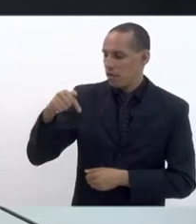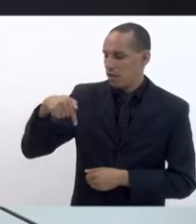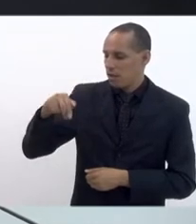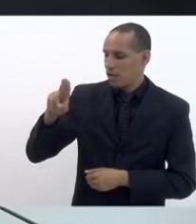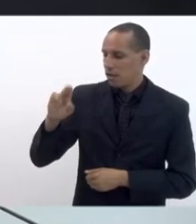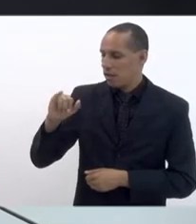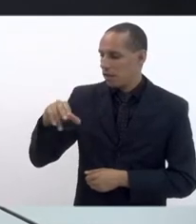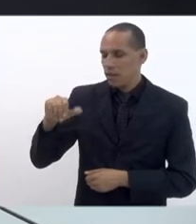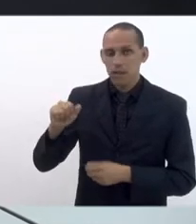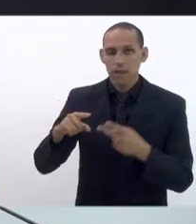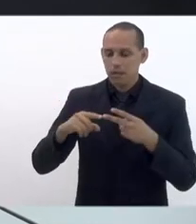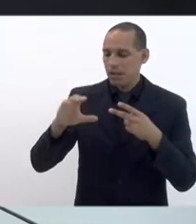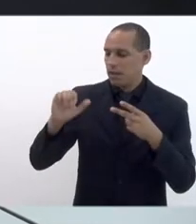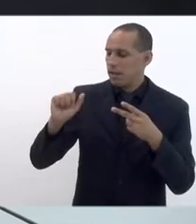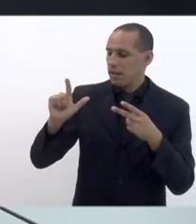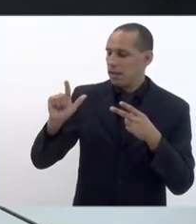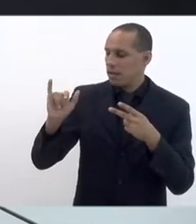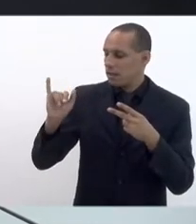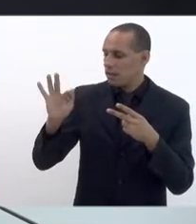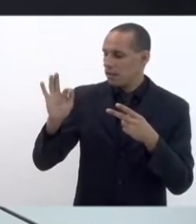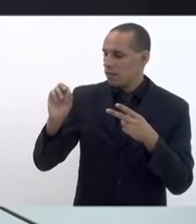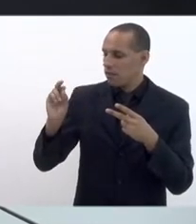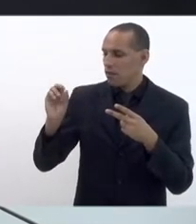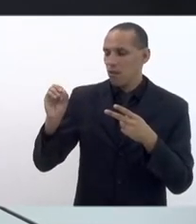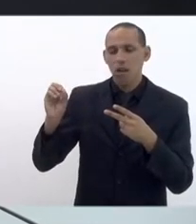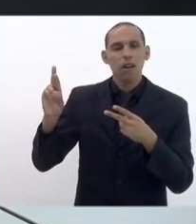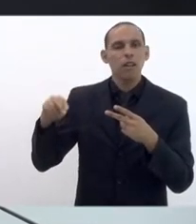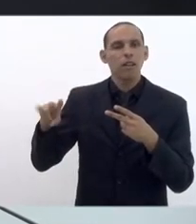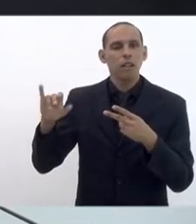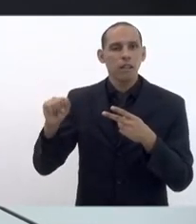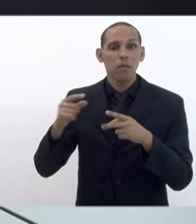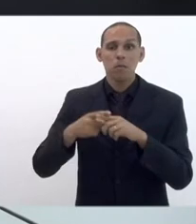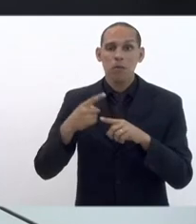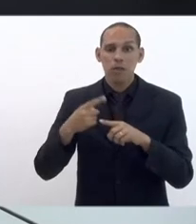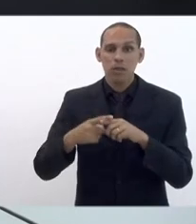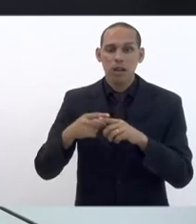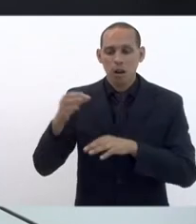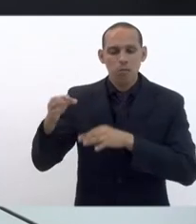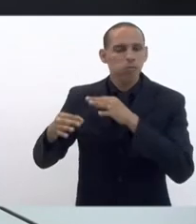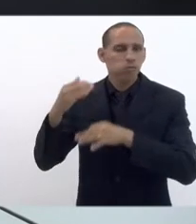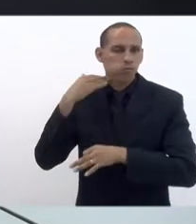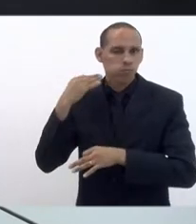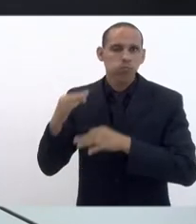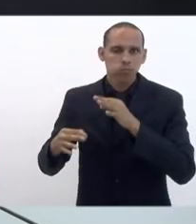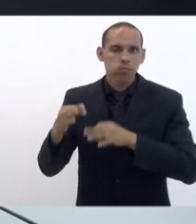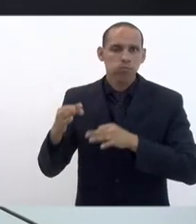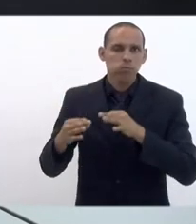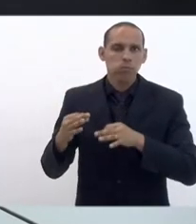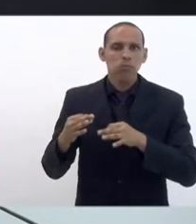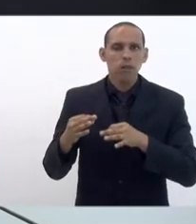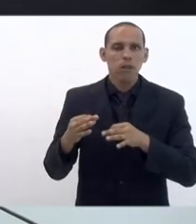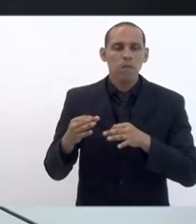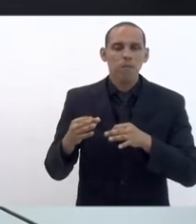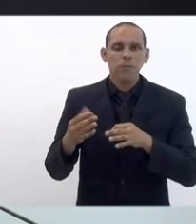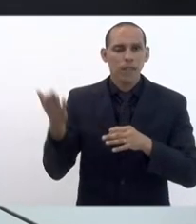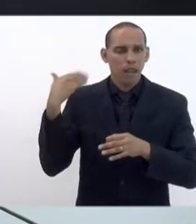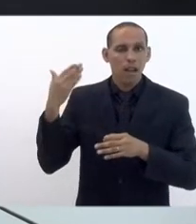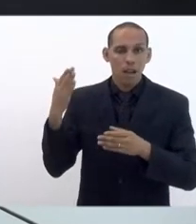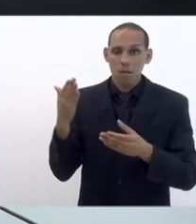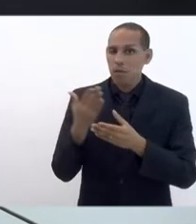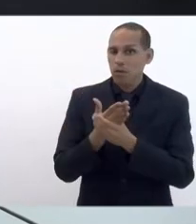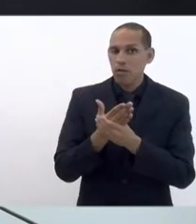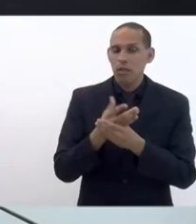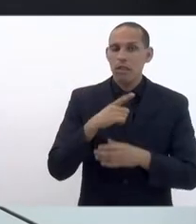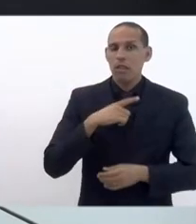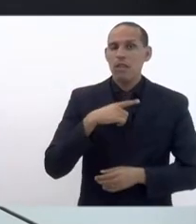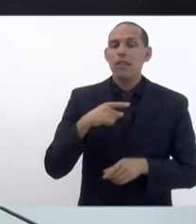Porque isso teve ações na Justiça, e o TJ se pronunciou, né, sobre essas matérias.